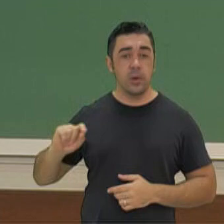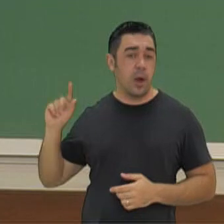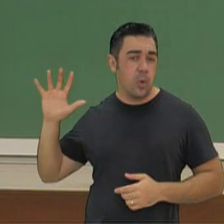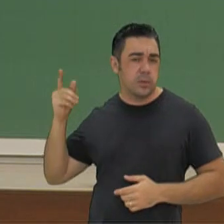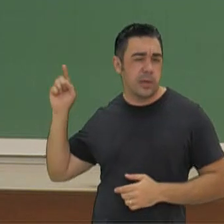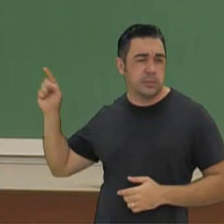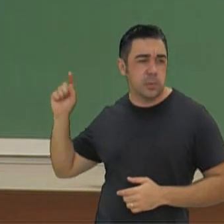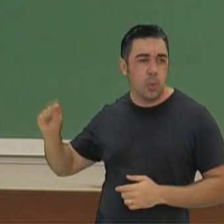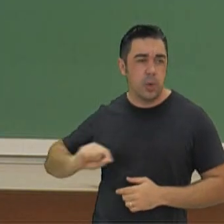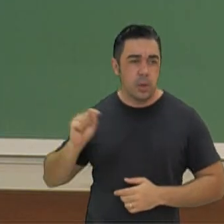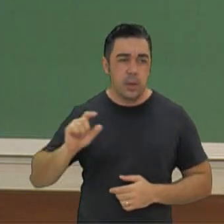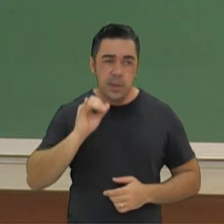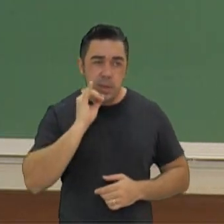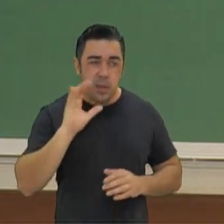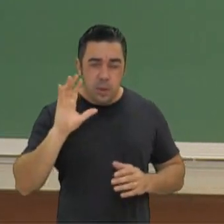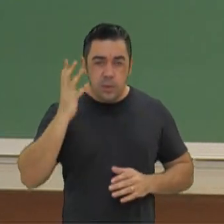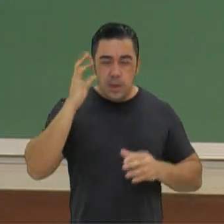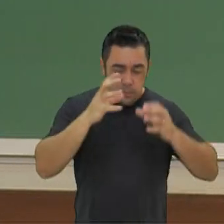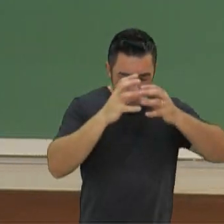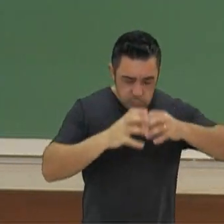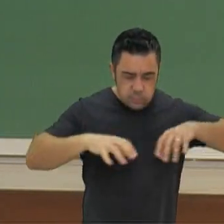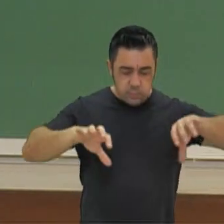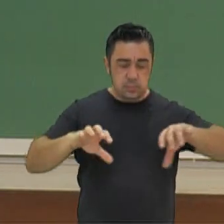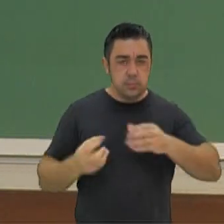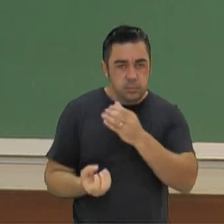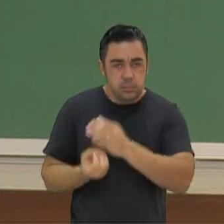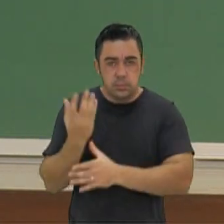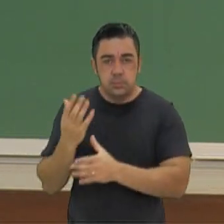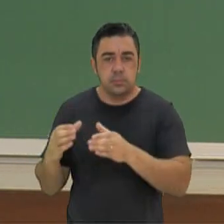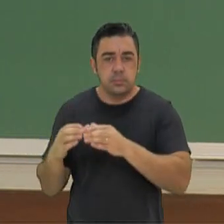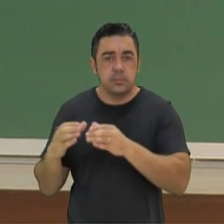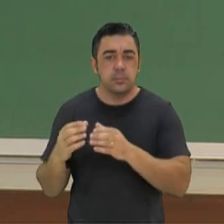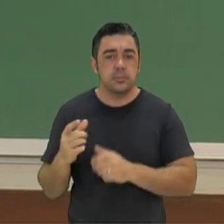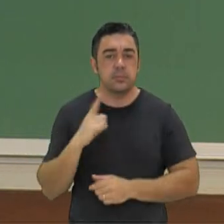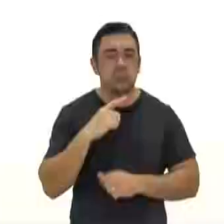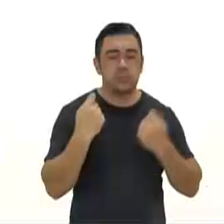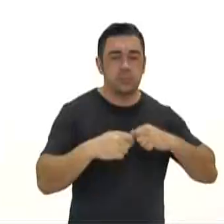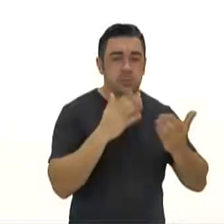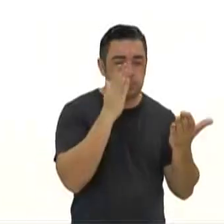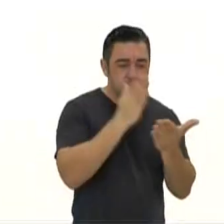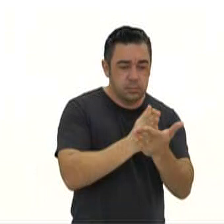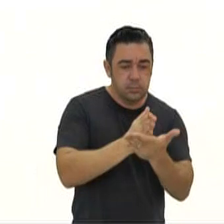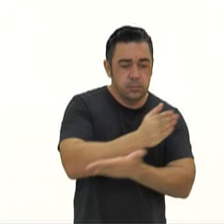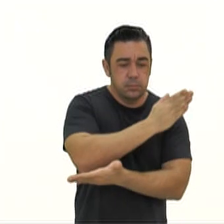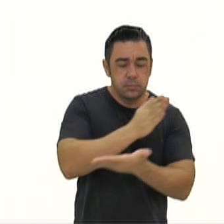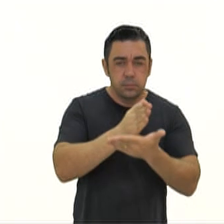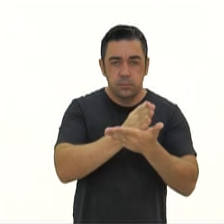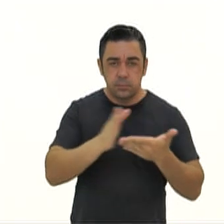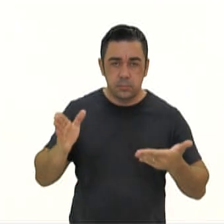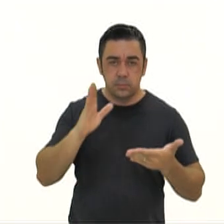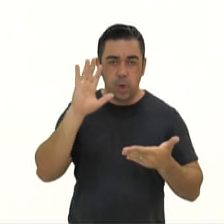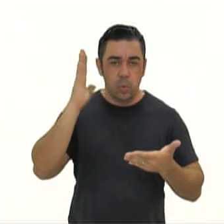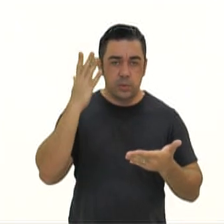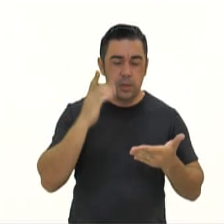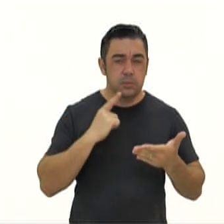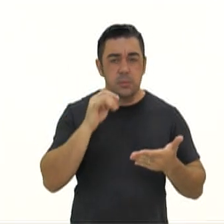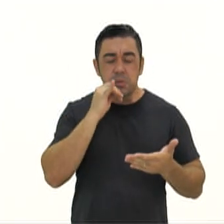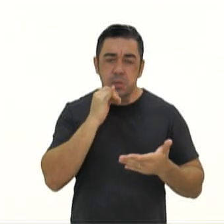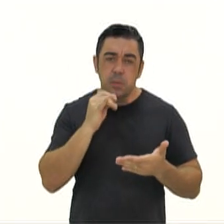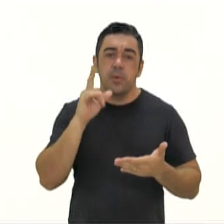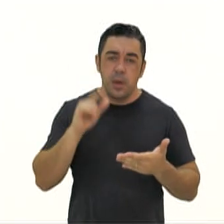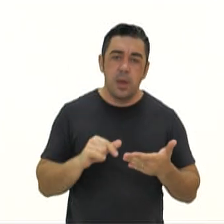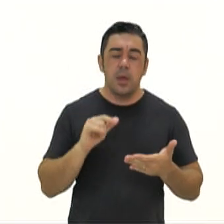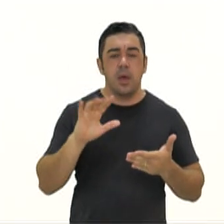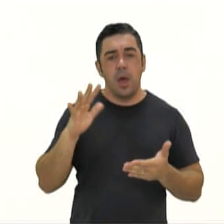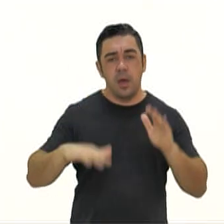alopatria, para poder acontecer a especiação, eu preciso ter a formação de uma barreira. Tá? E essa barreira geralmente é